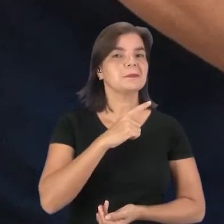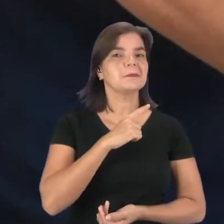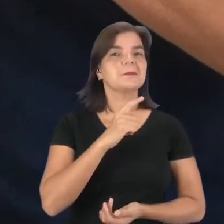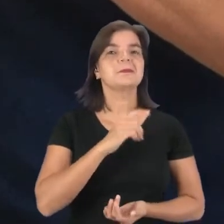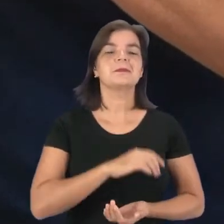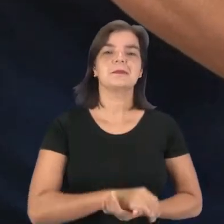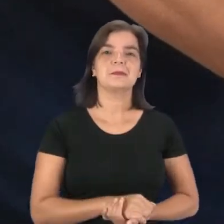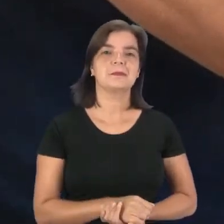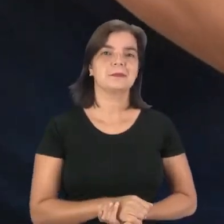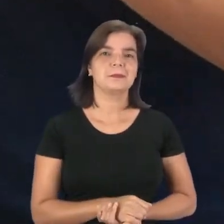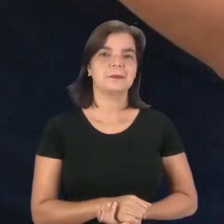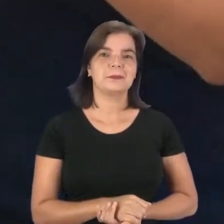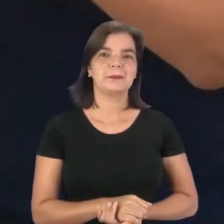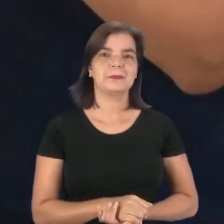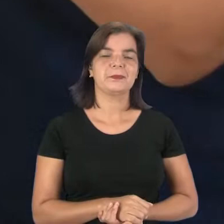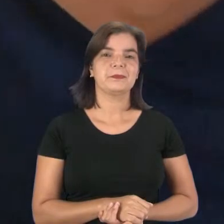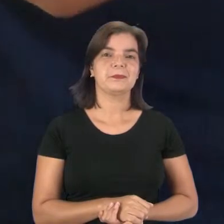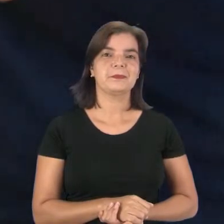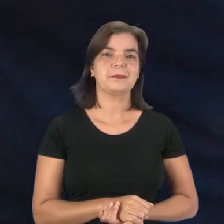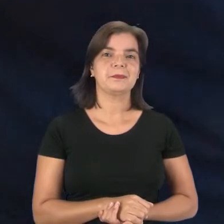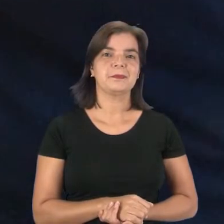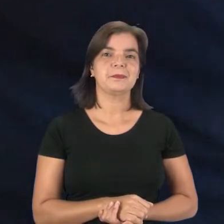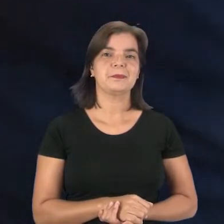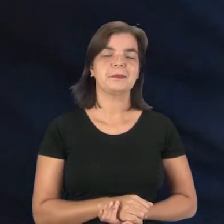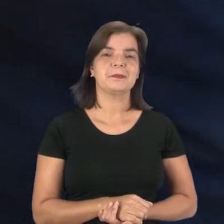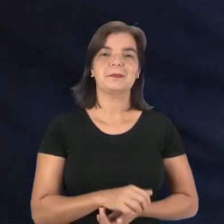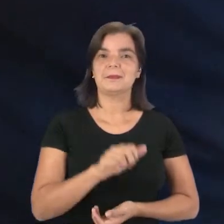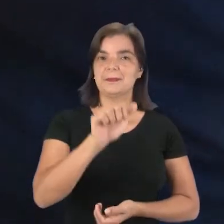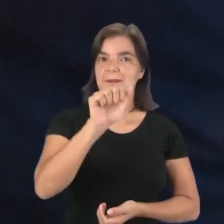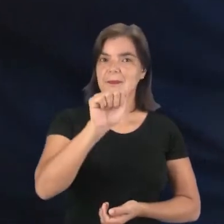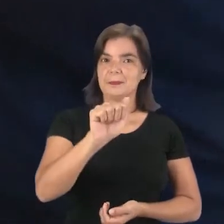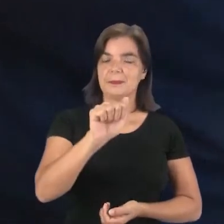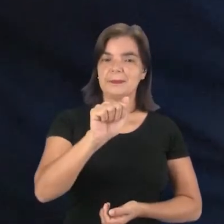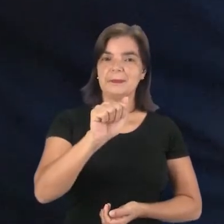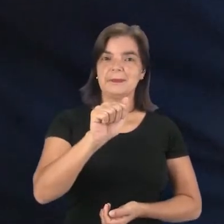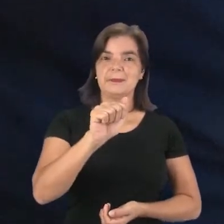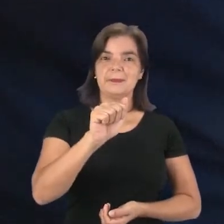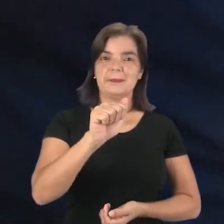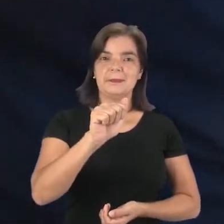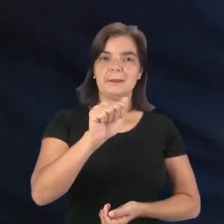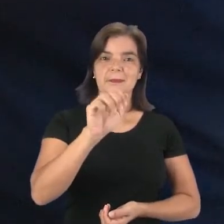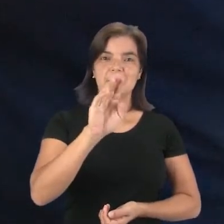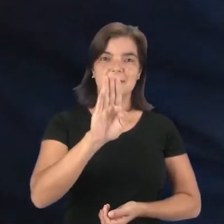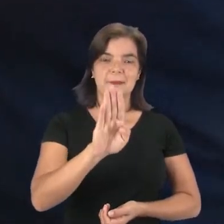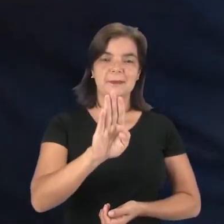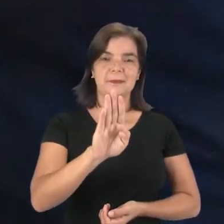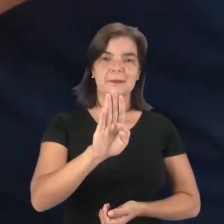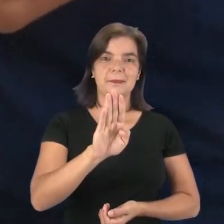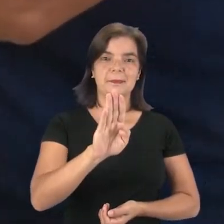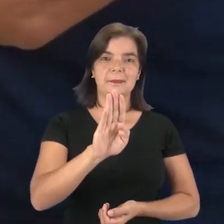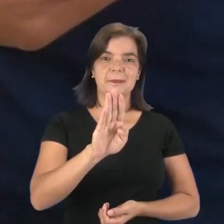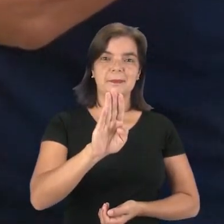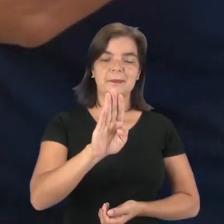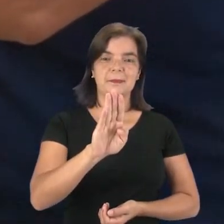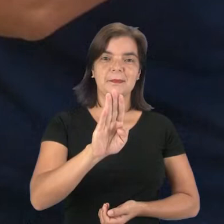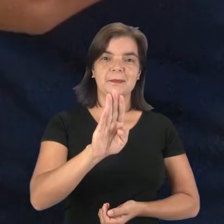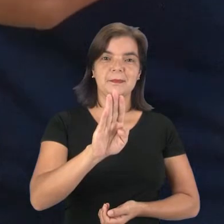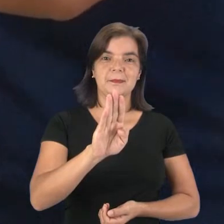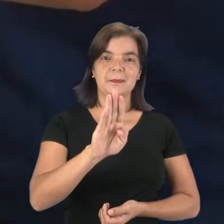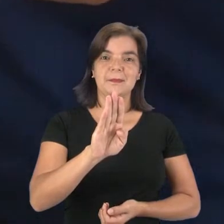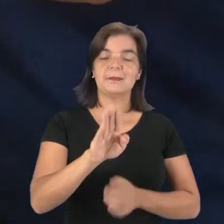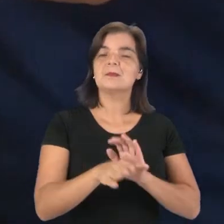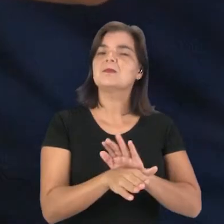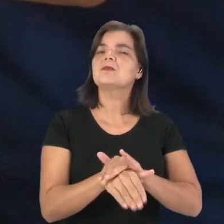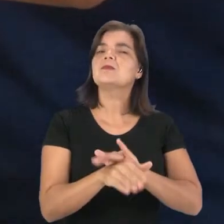aqui então a letra a b e a